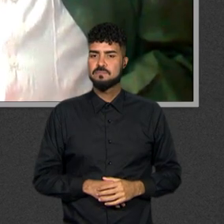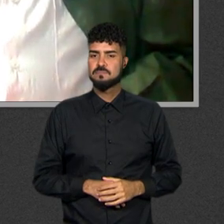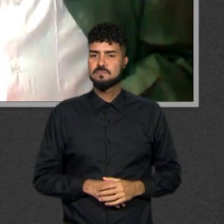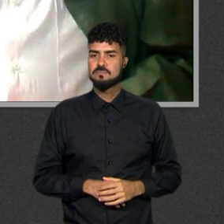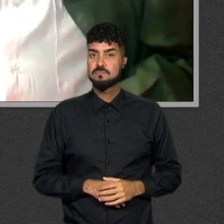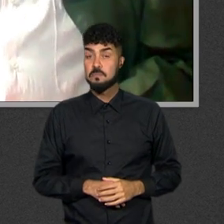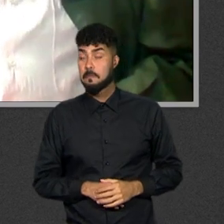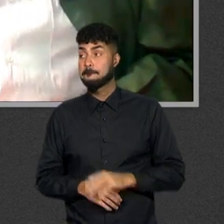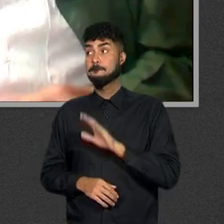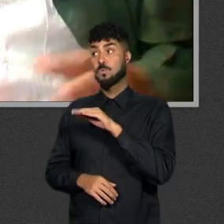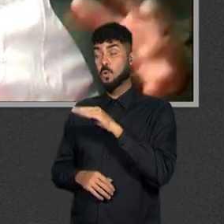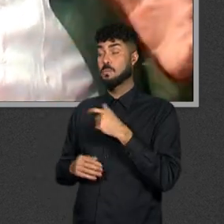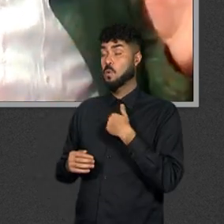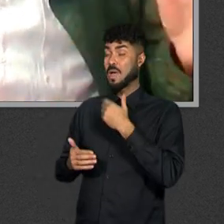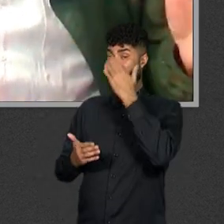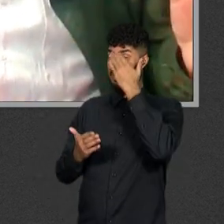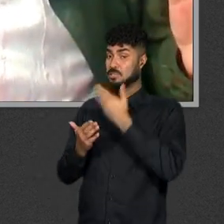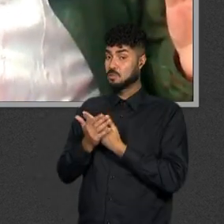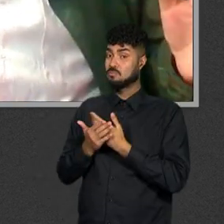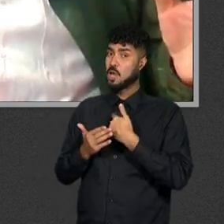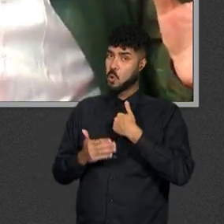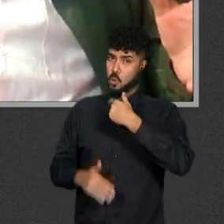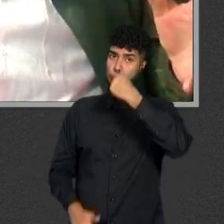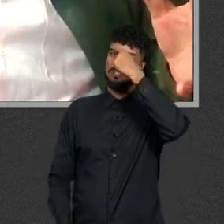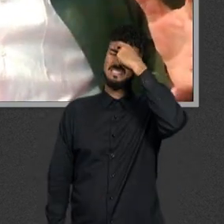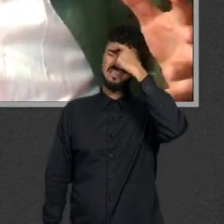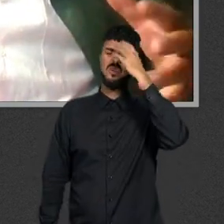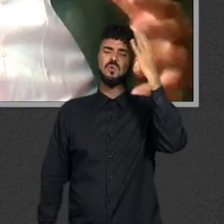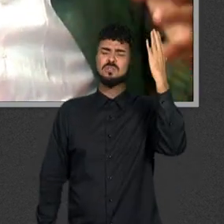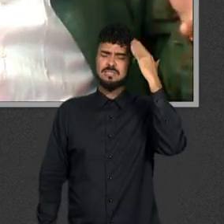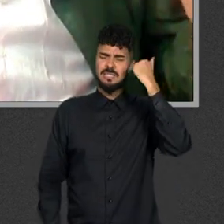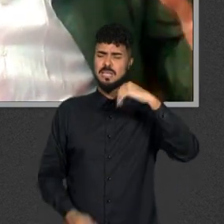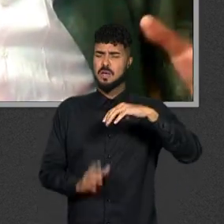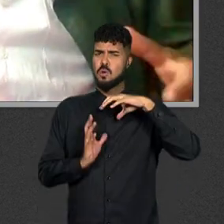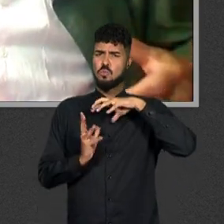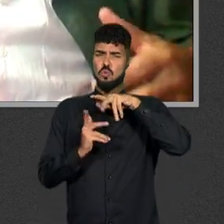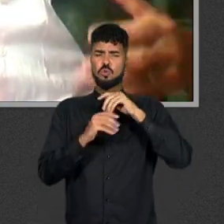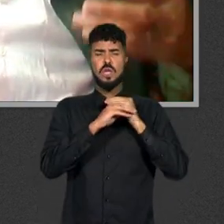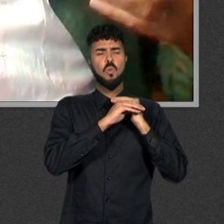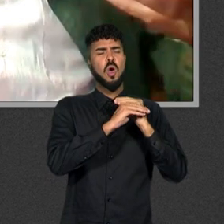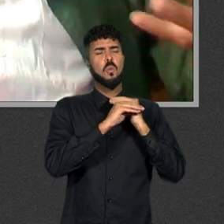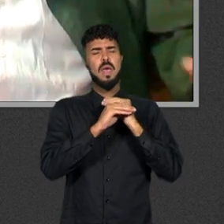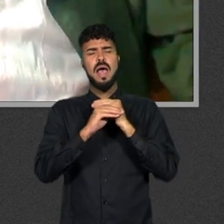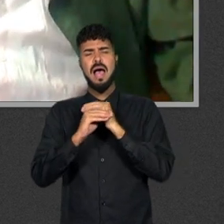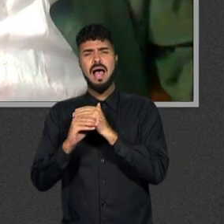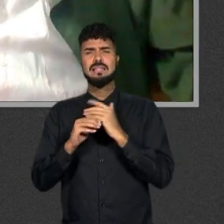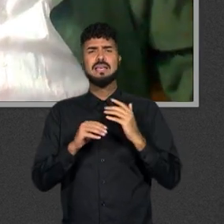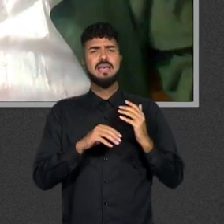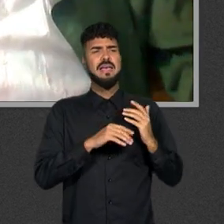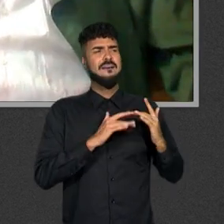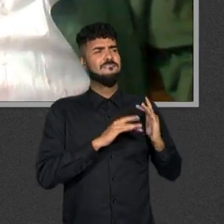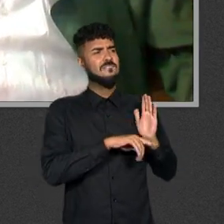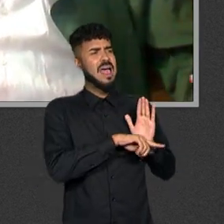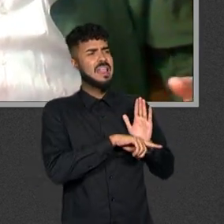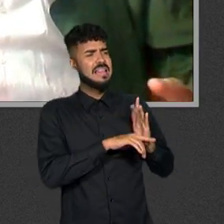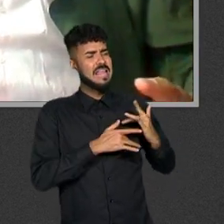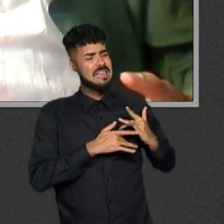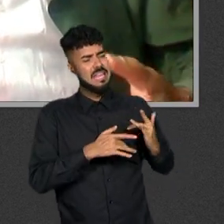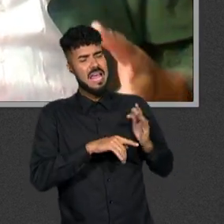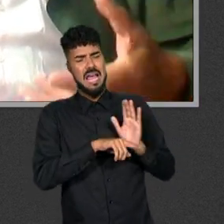Armando, eu tenho consciência de que um mundo de igualdade, fraternidade,